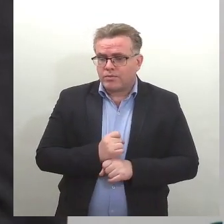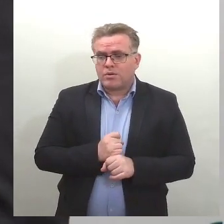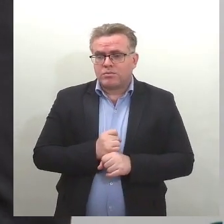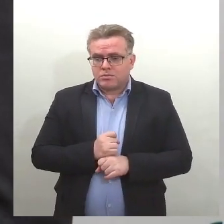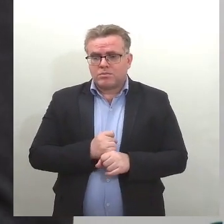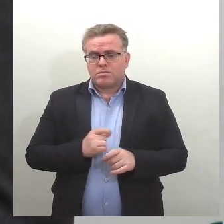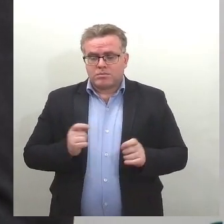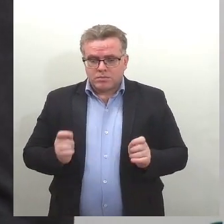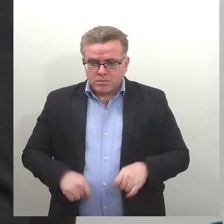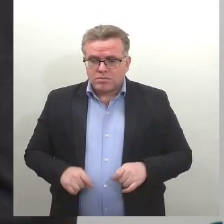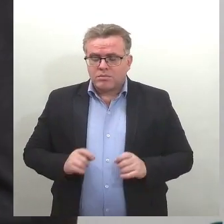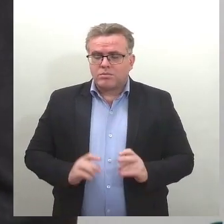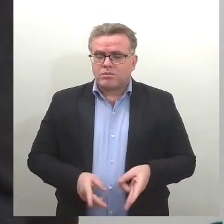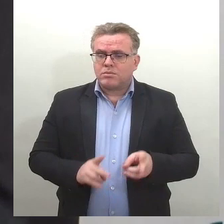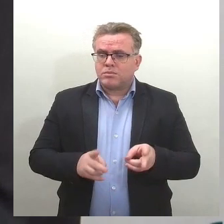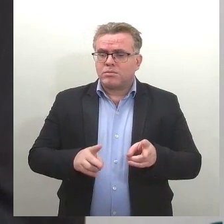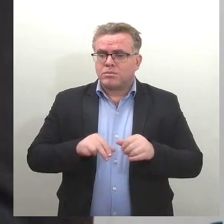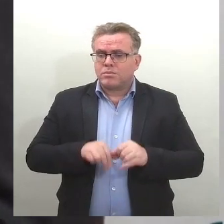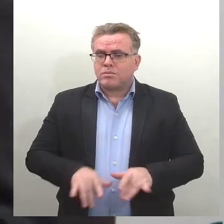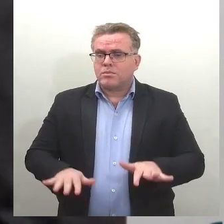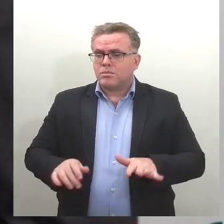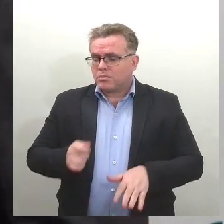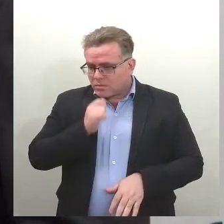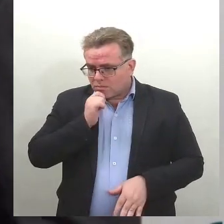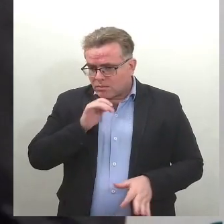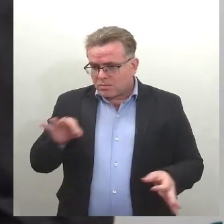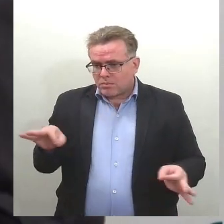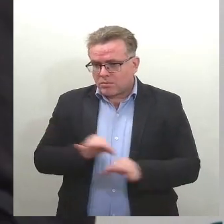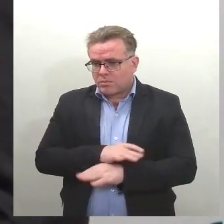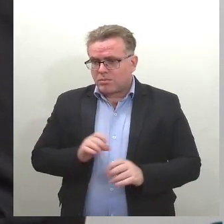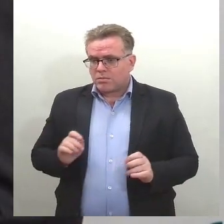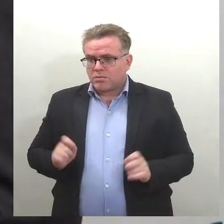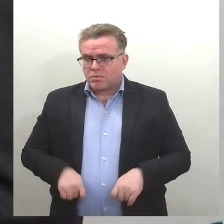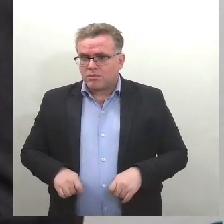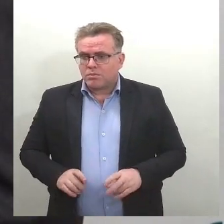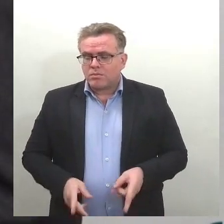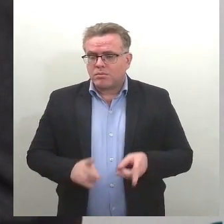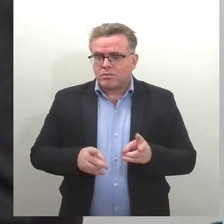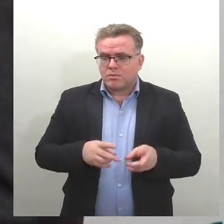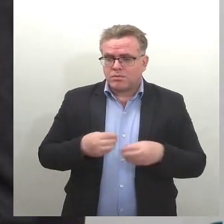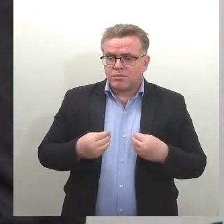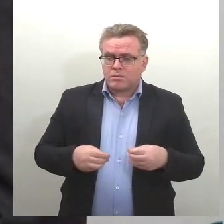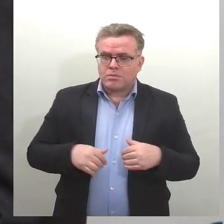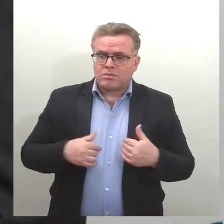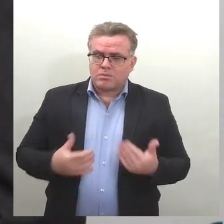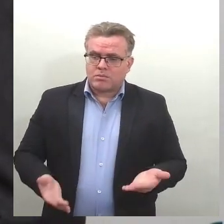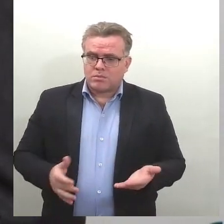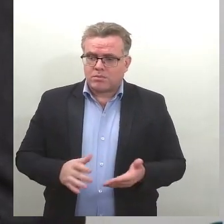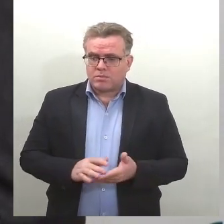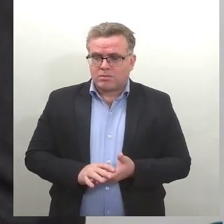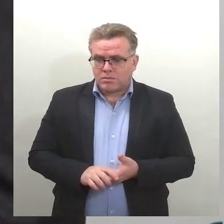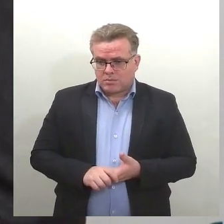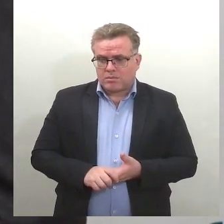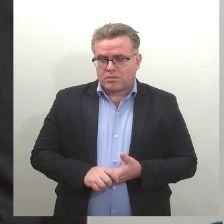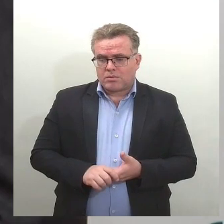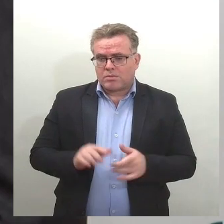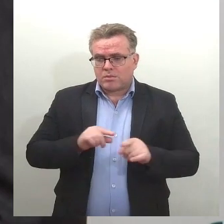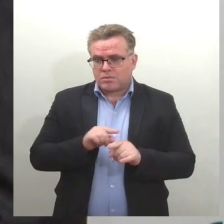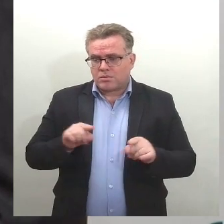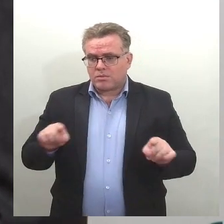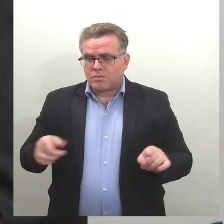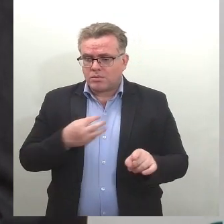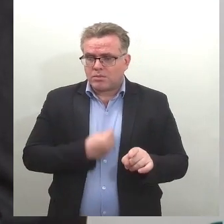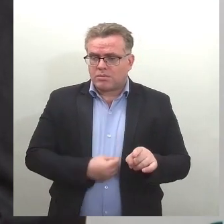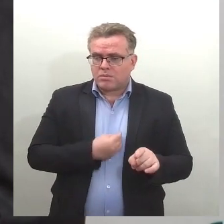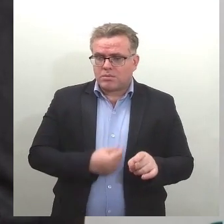funcionasse a contento, que a água chegue. E o que é pior é que quando você coloca uma rede, ou você colocou uma rede há 10, 15, 20